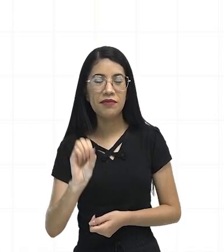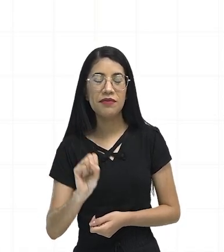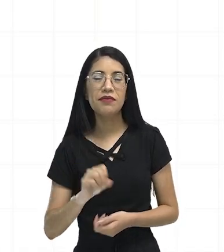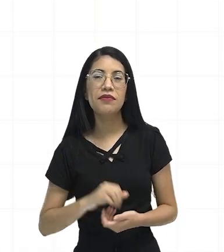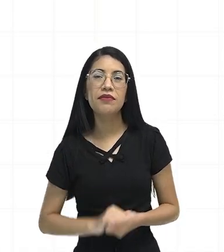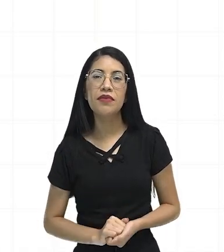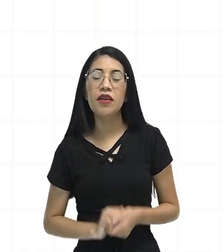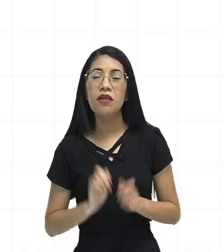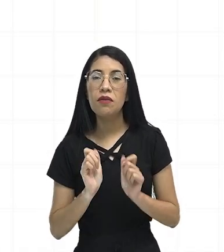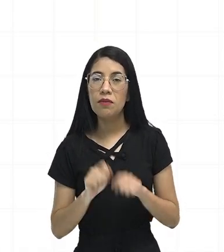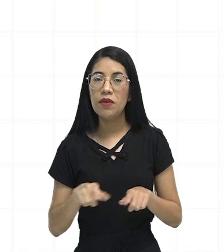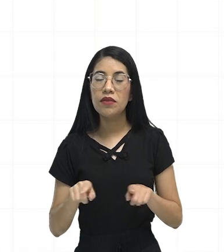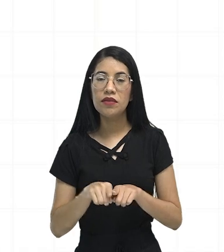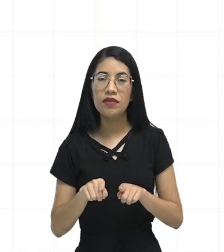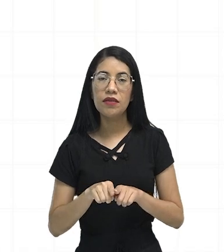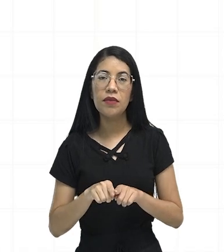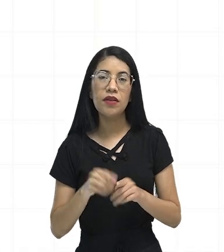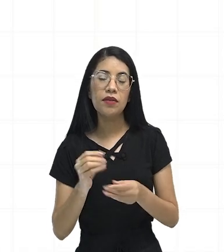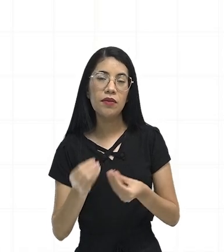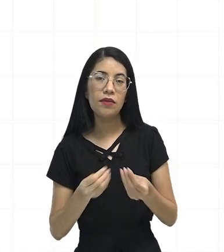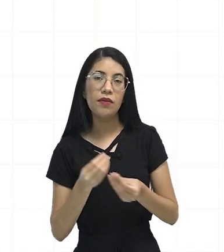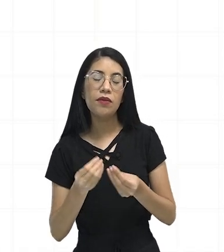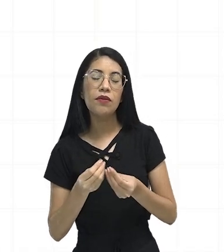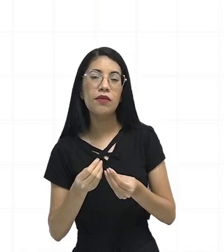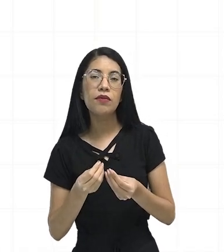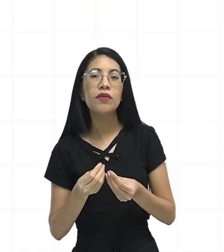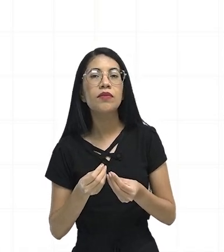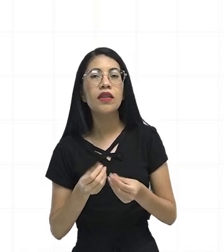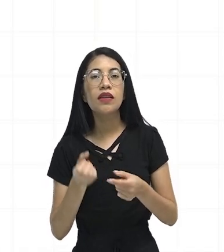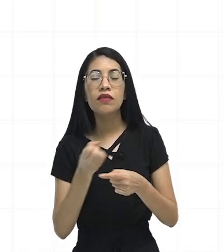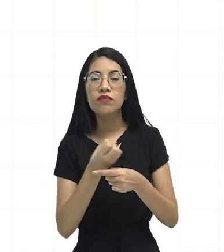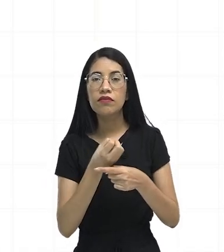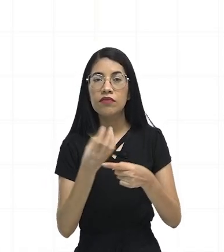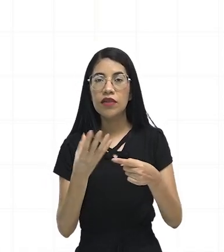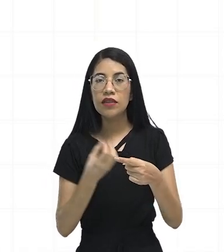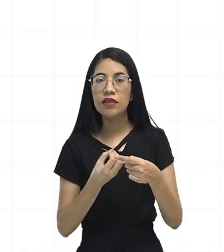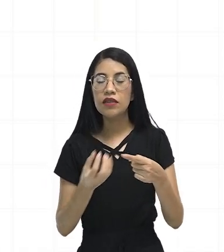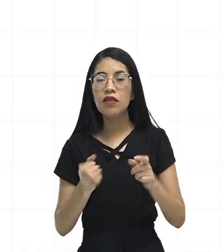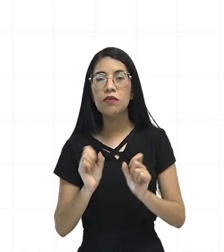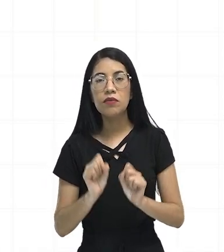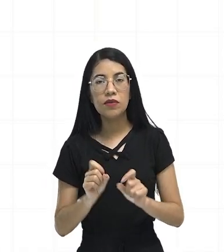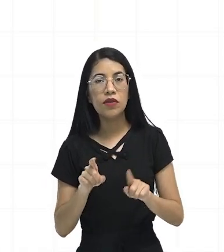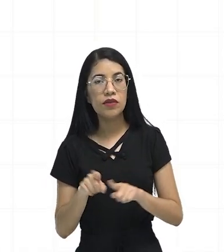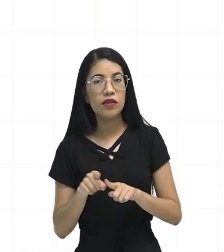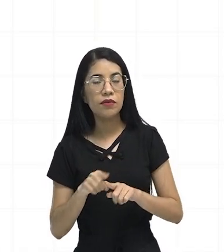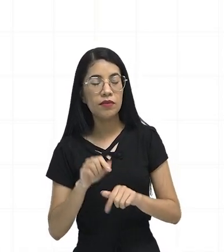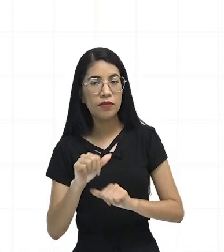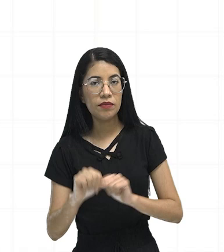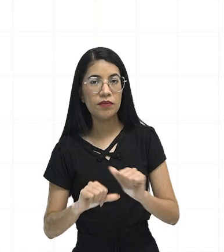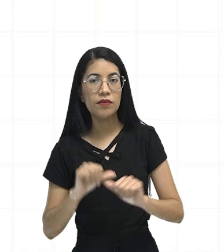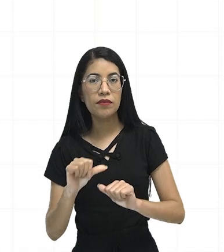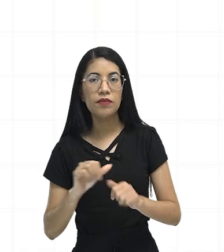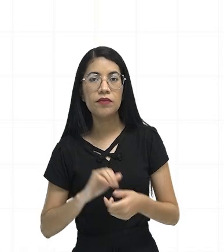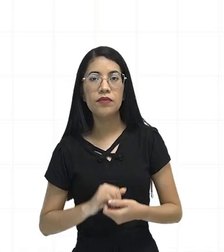eu também posso escrever esse 0,65 na forma de fração,